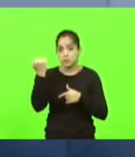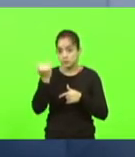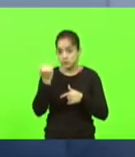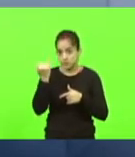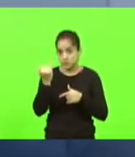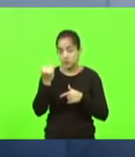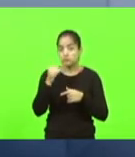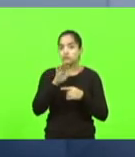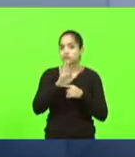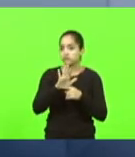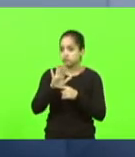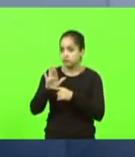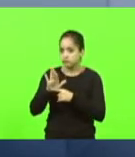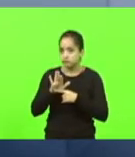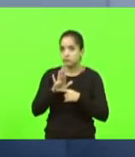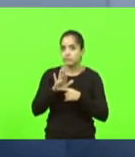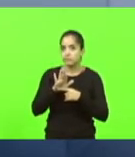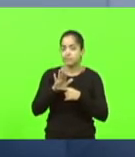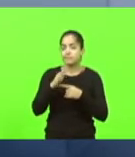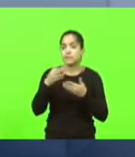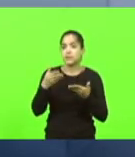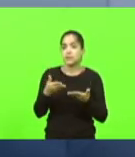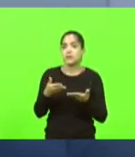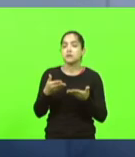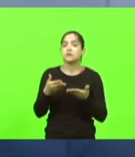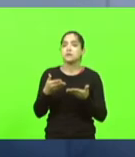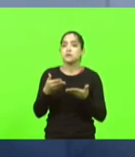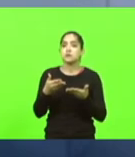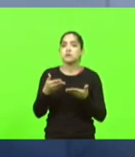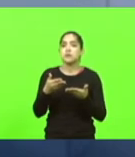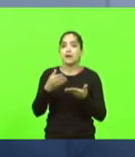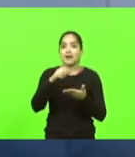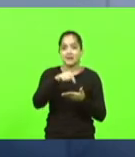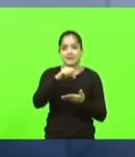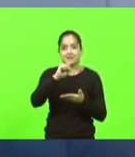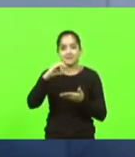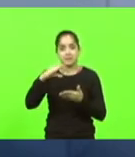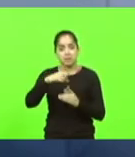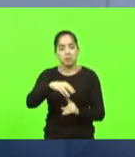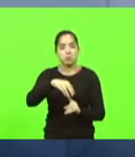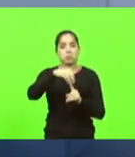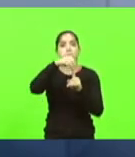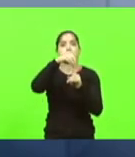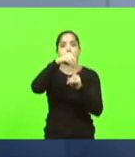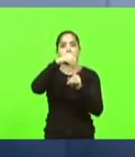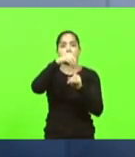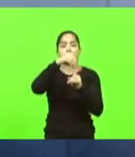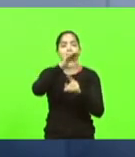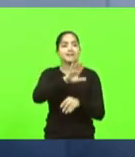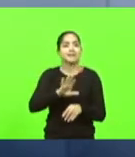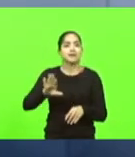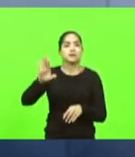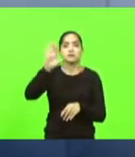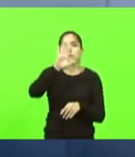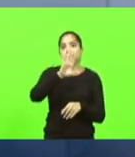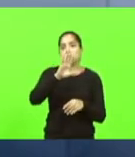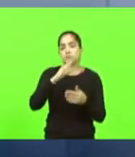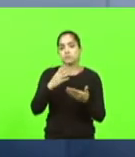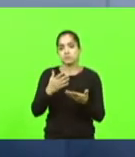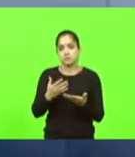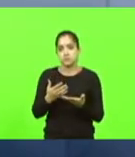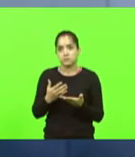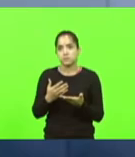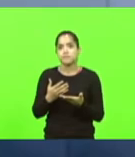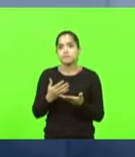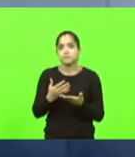muito positivos, tanto que o evento em Santa Catarina passou a ser uma referência já nacional, e ele sendo realizado